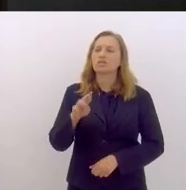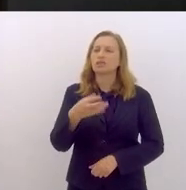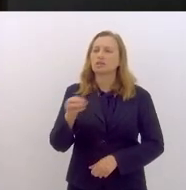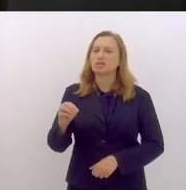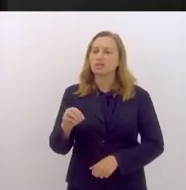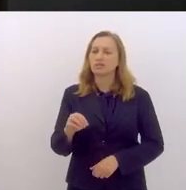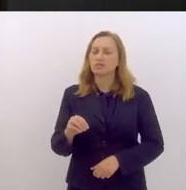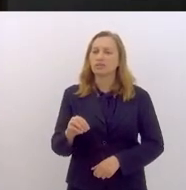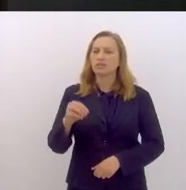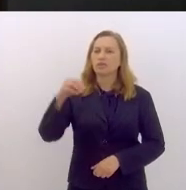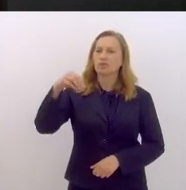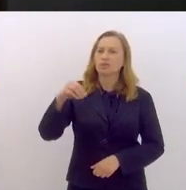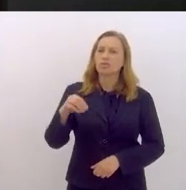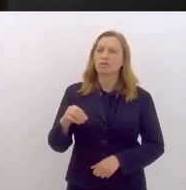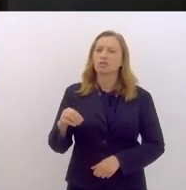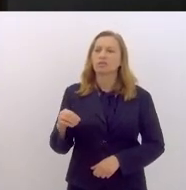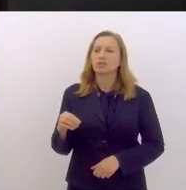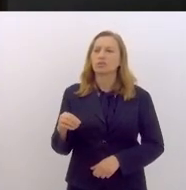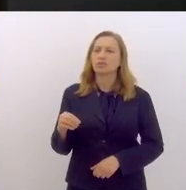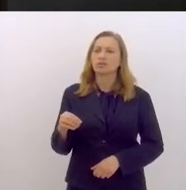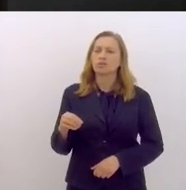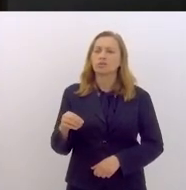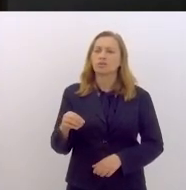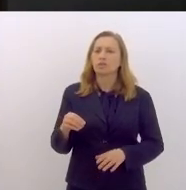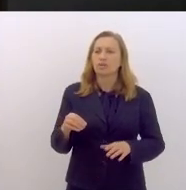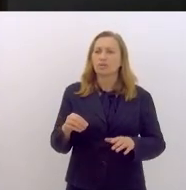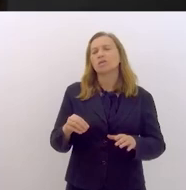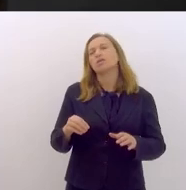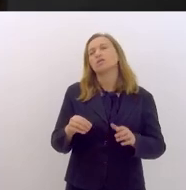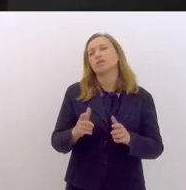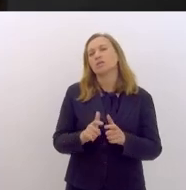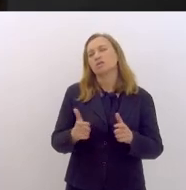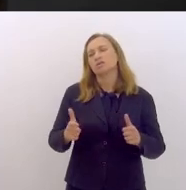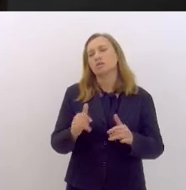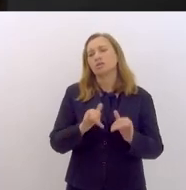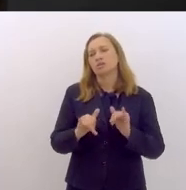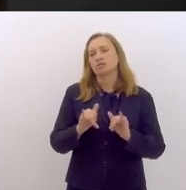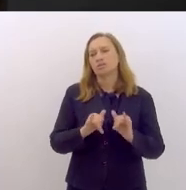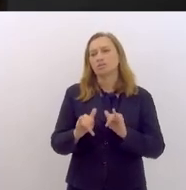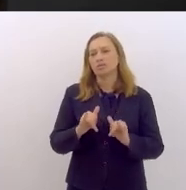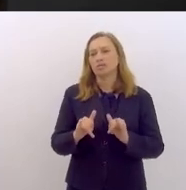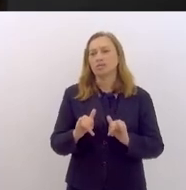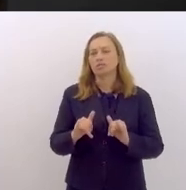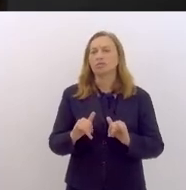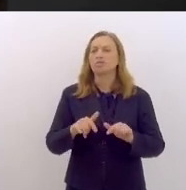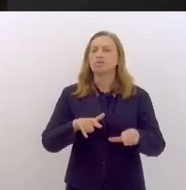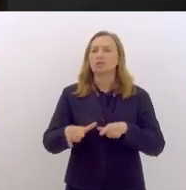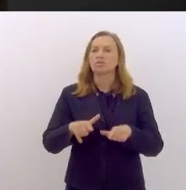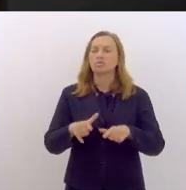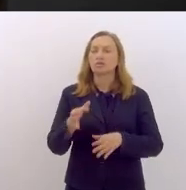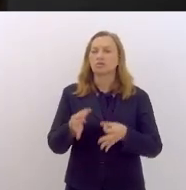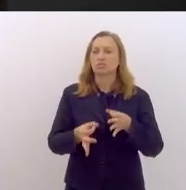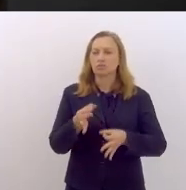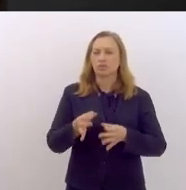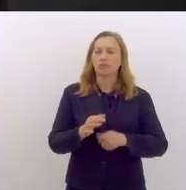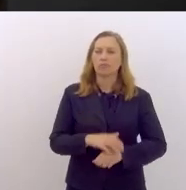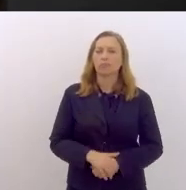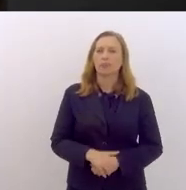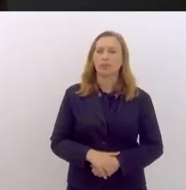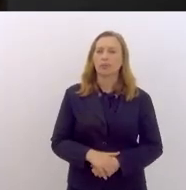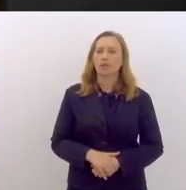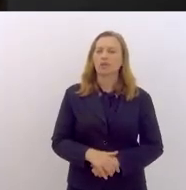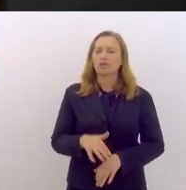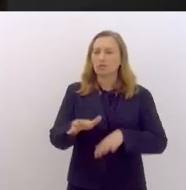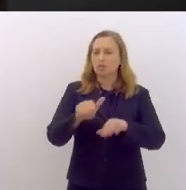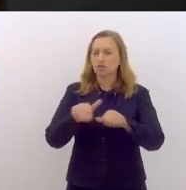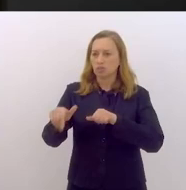e normatização de inovações decorrentes da crescente informatização dos serviços extrajudiciais. Eu